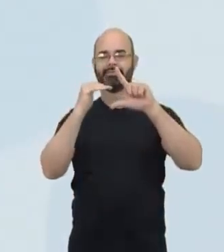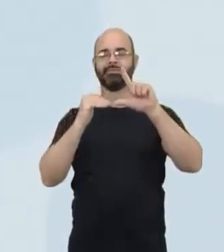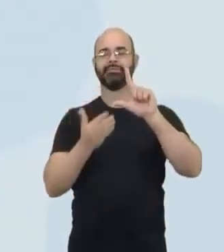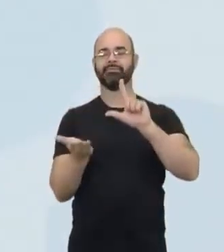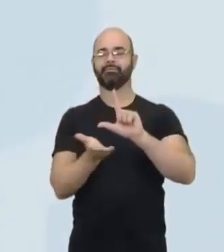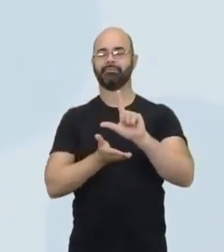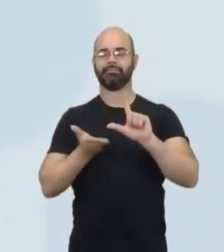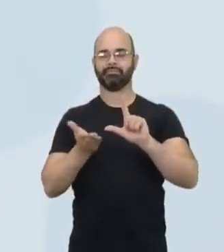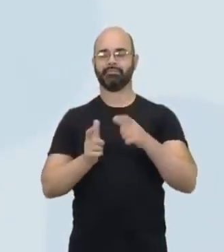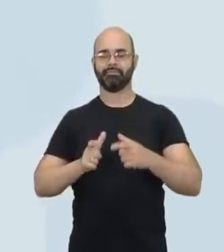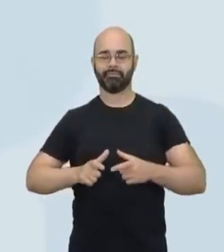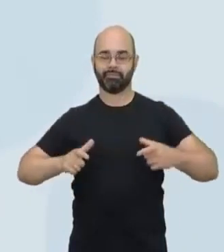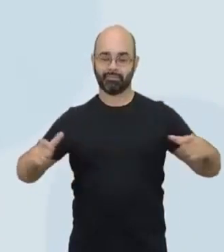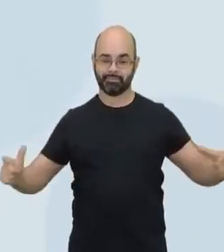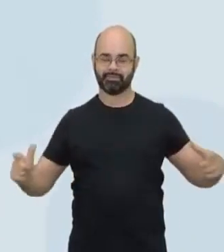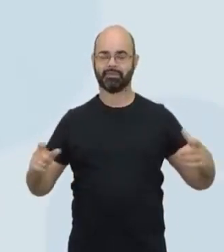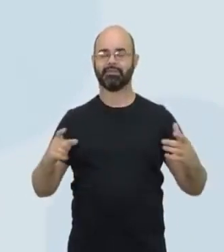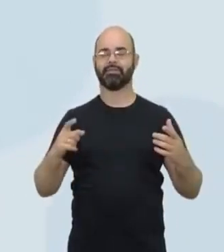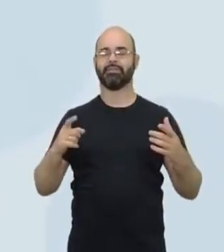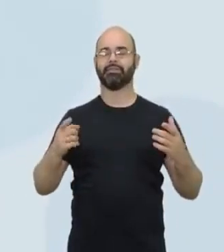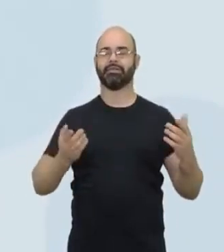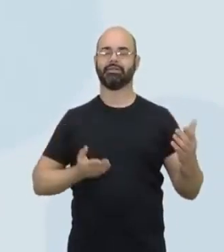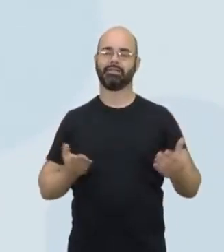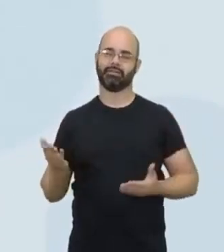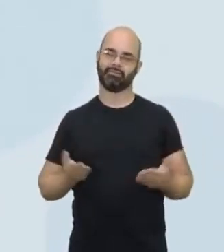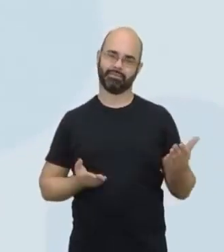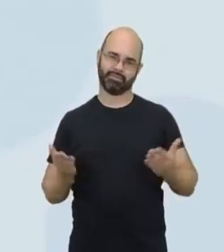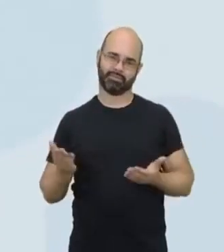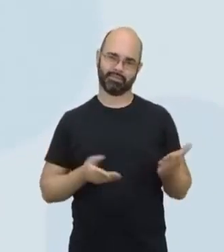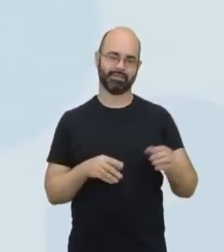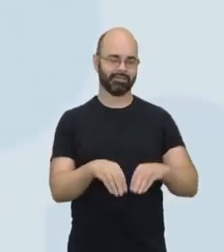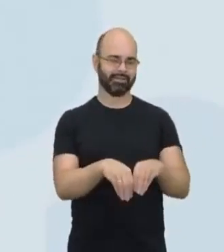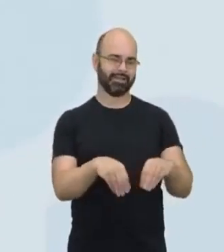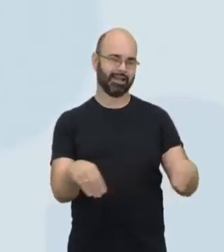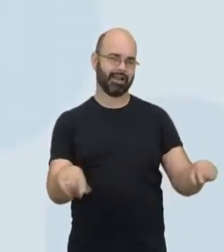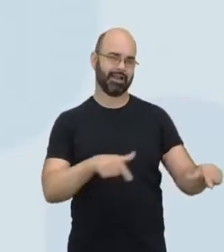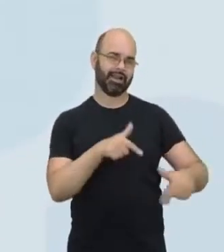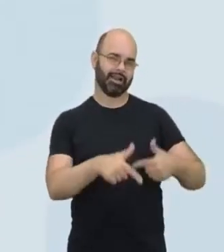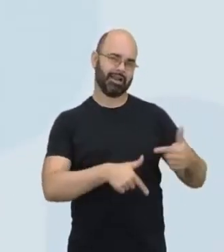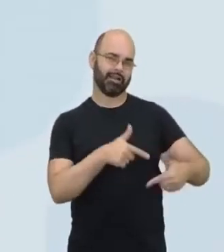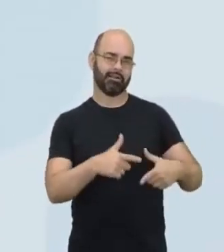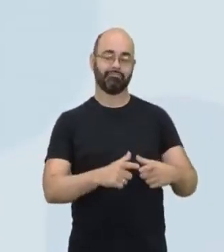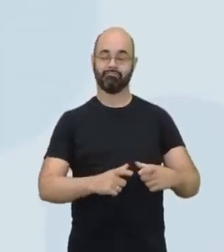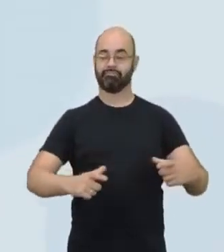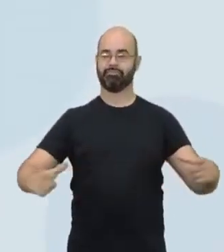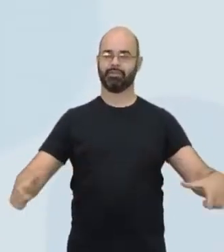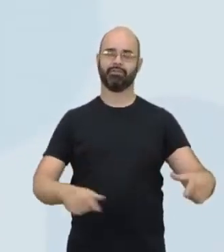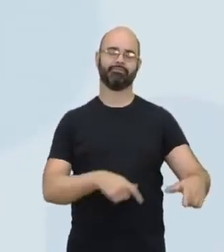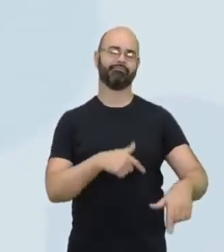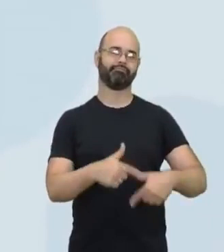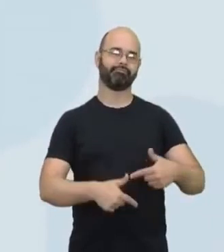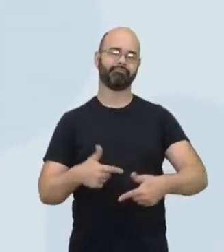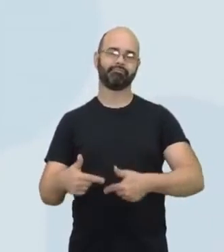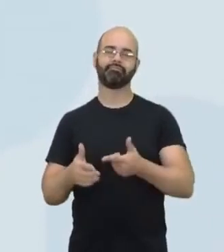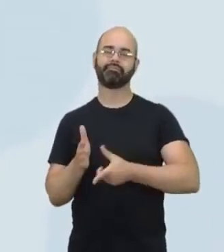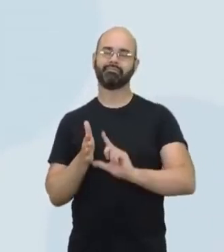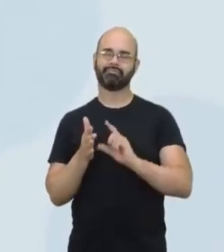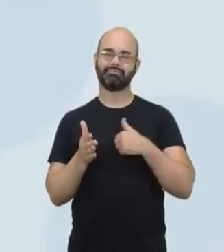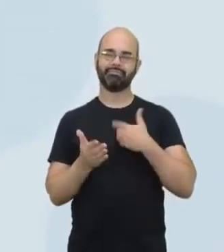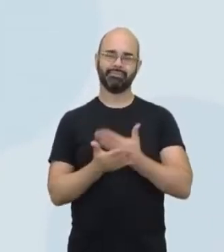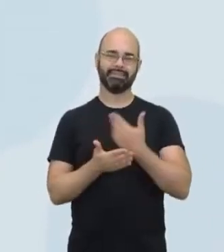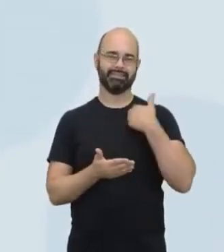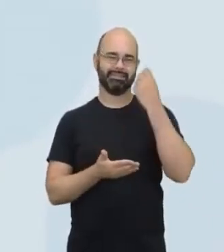temos os servos. Os servos são esses que trabalham na terra, né? A maior camada popular. Aí, como o Pro falou aqui no começo da